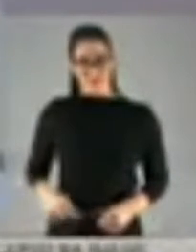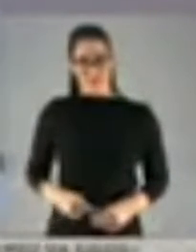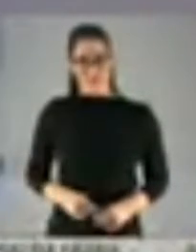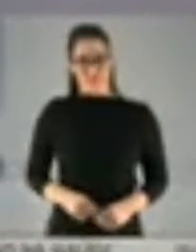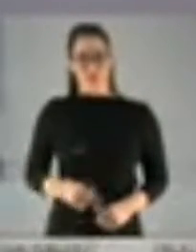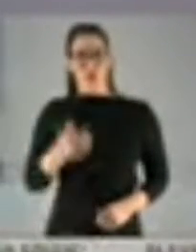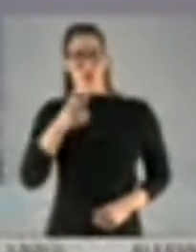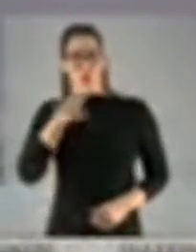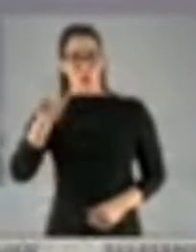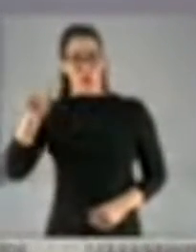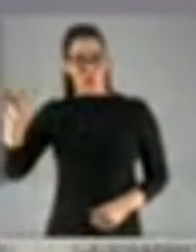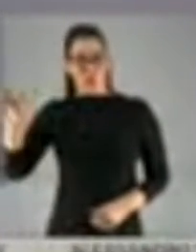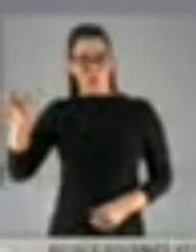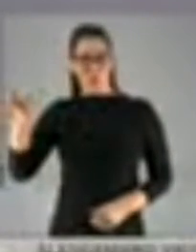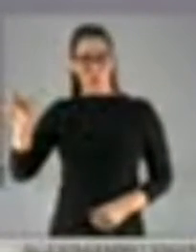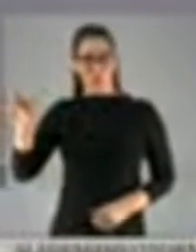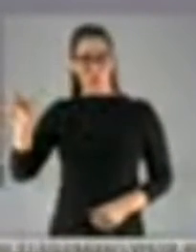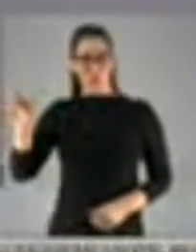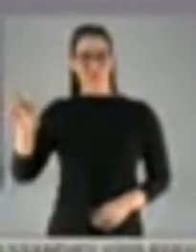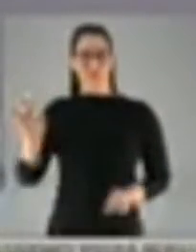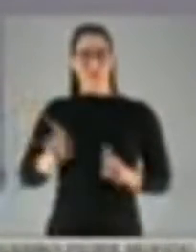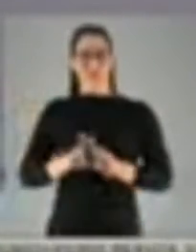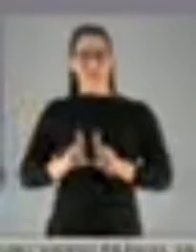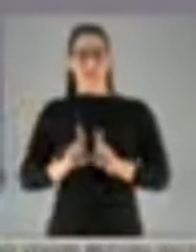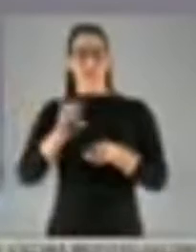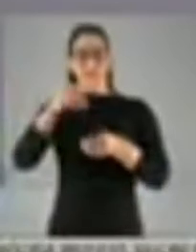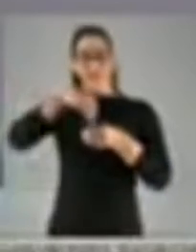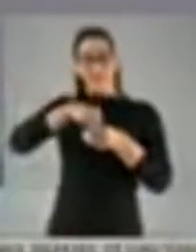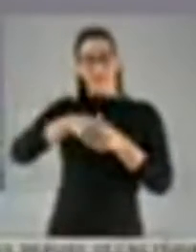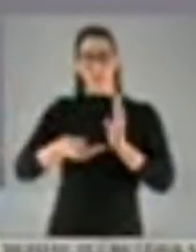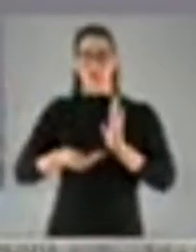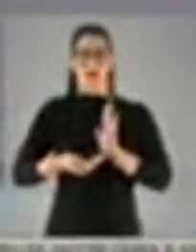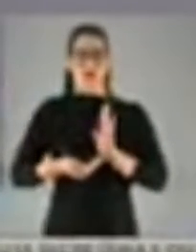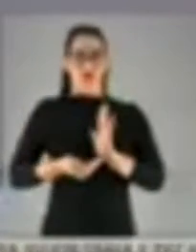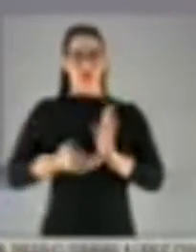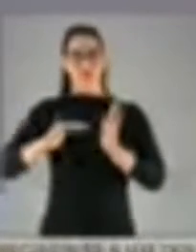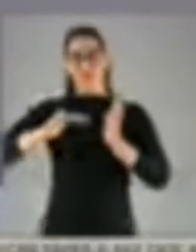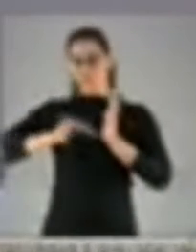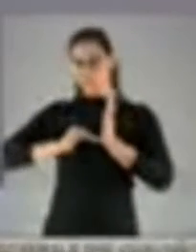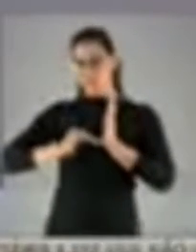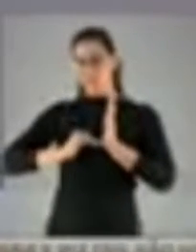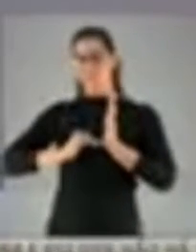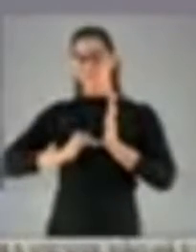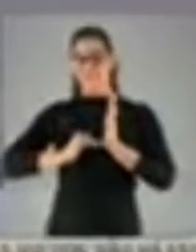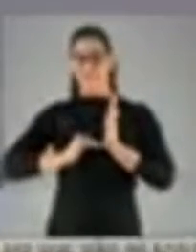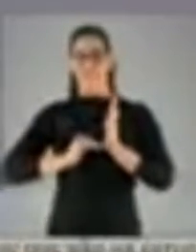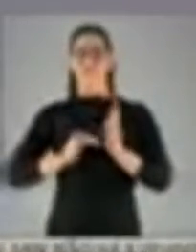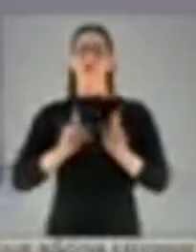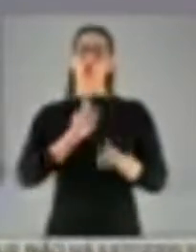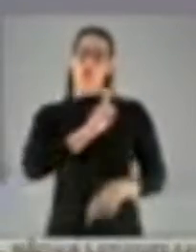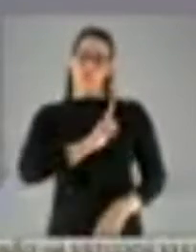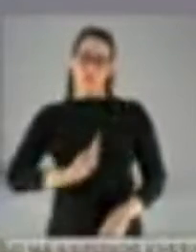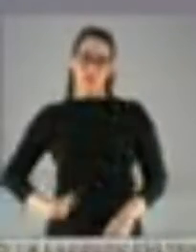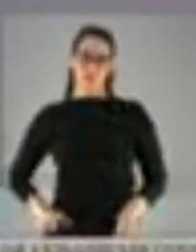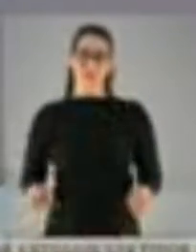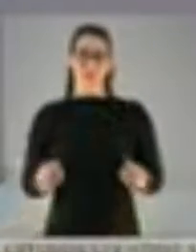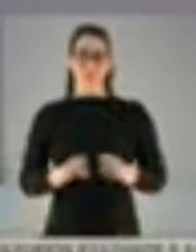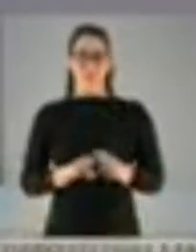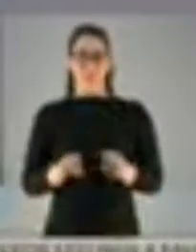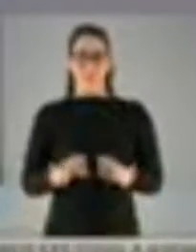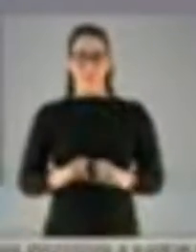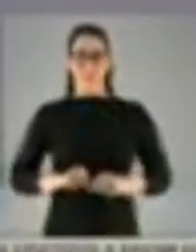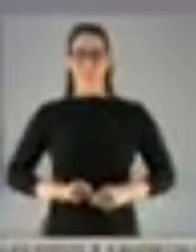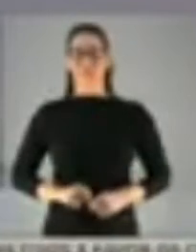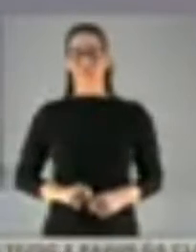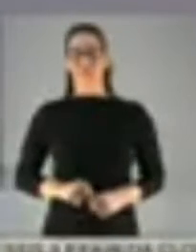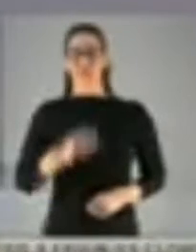demais autoridades e também membros da Câmara dos Deputados, do Senado Federal e governadores. Eu